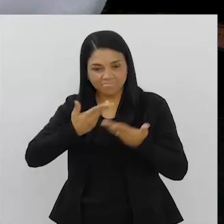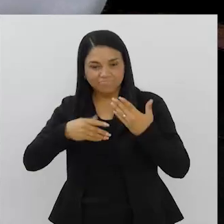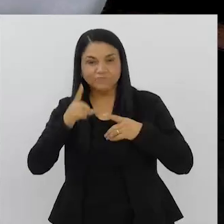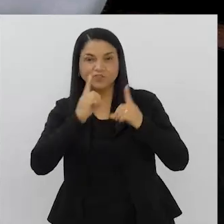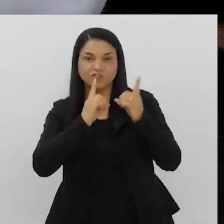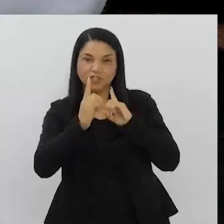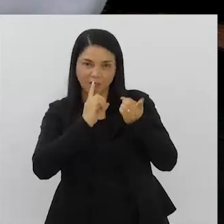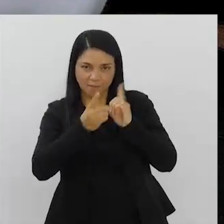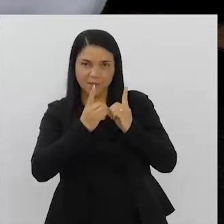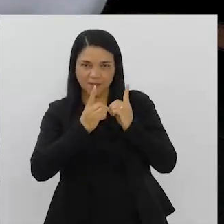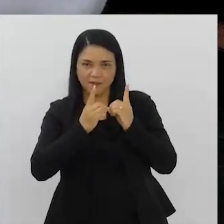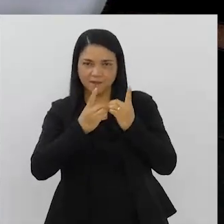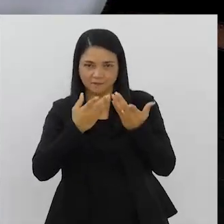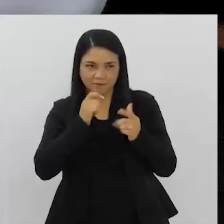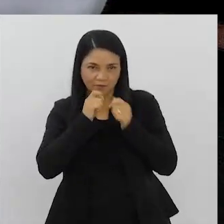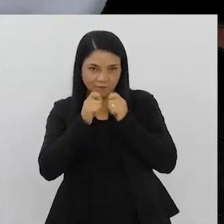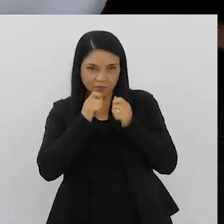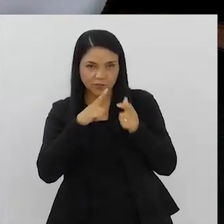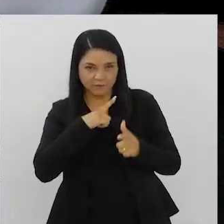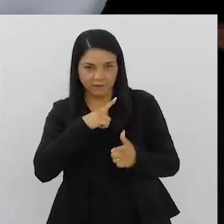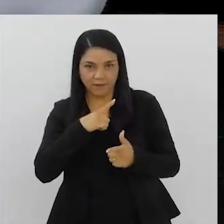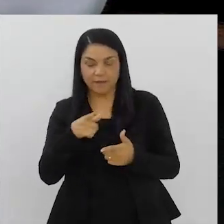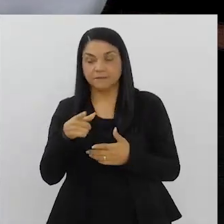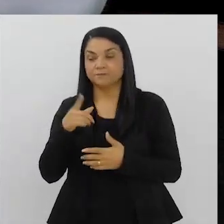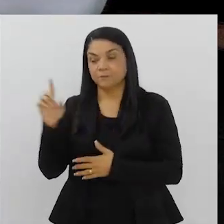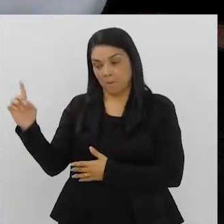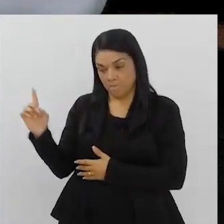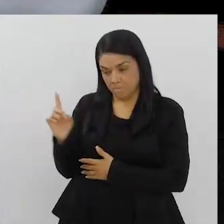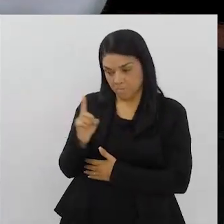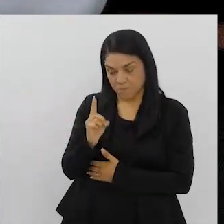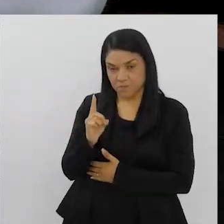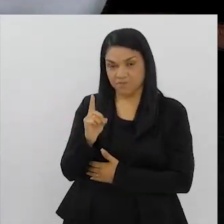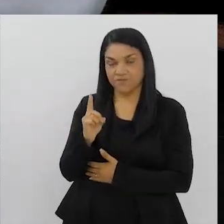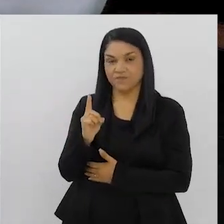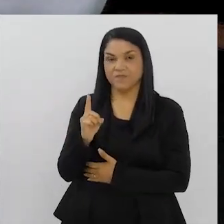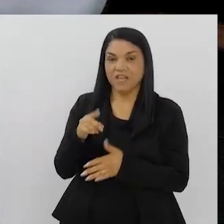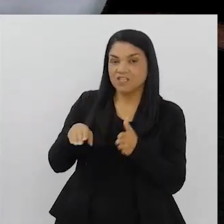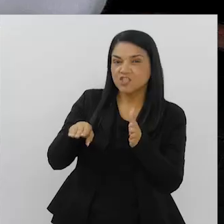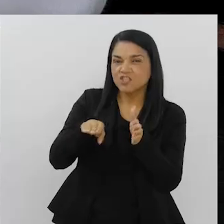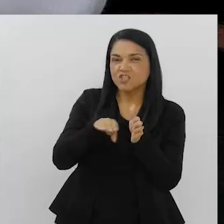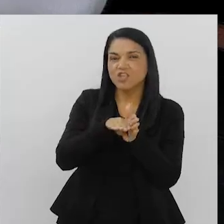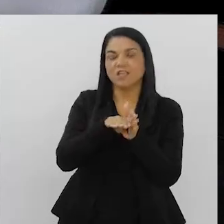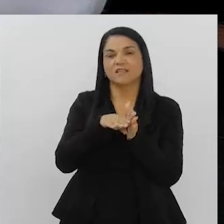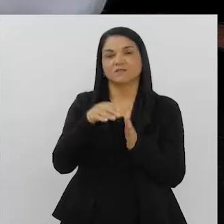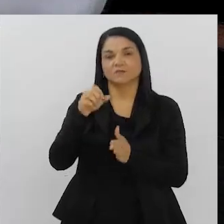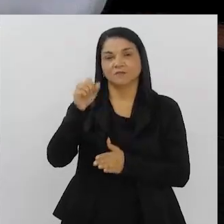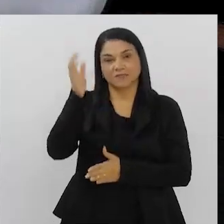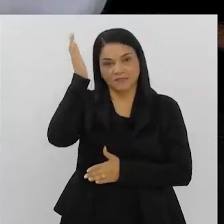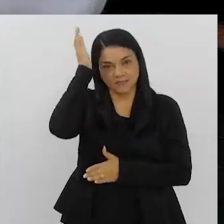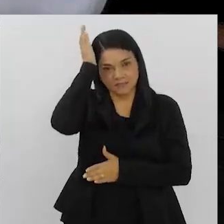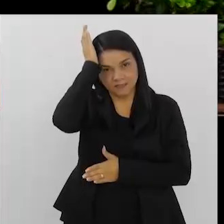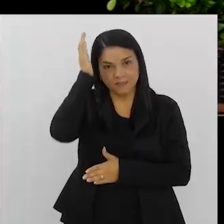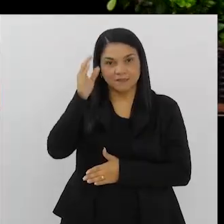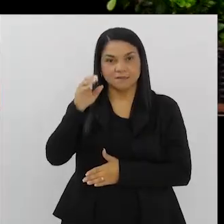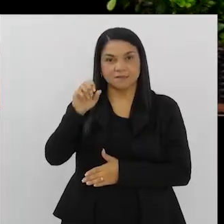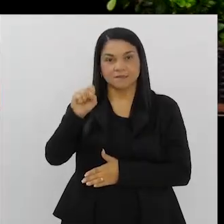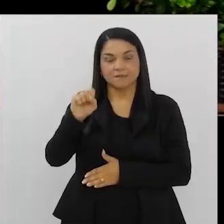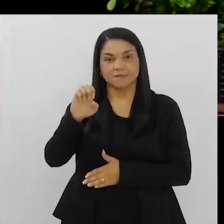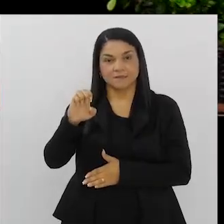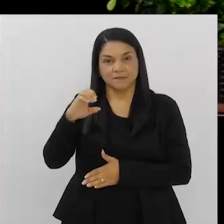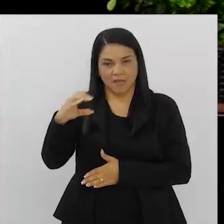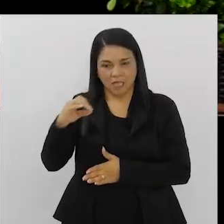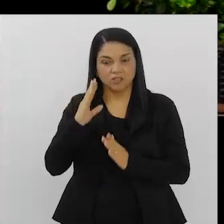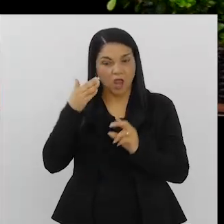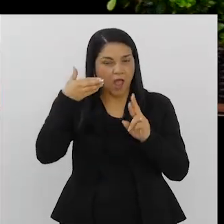dinâmica da coisa funciona dessa forma? A pessoa ela chega ao SESC, né, com essa procura por atividade. O SESC já é uma referência